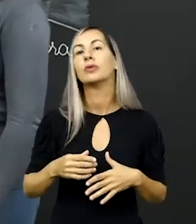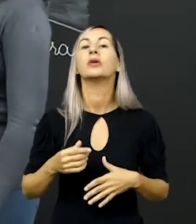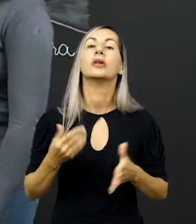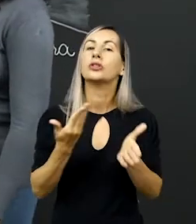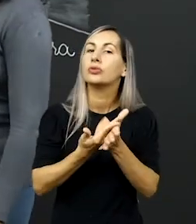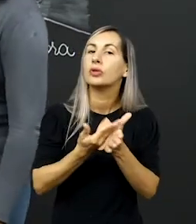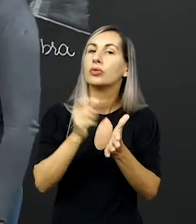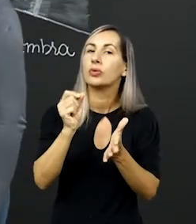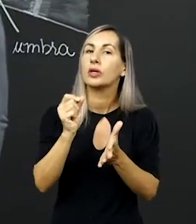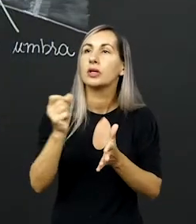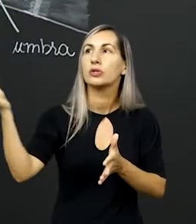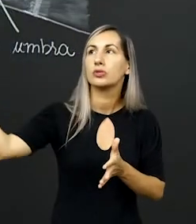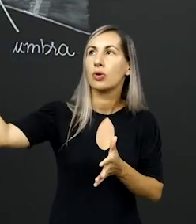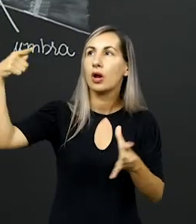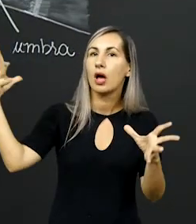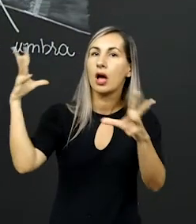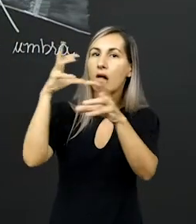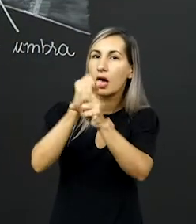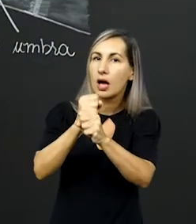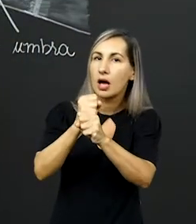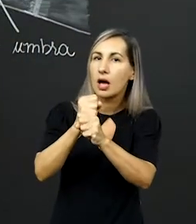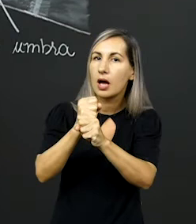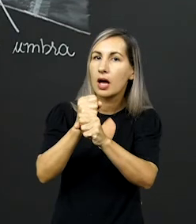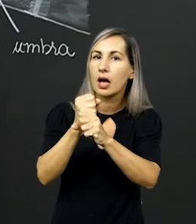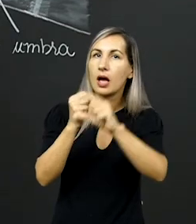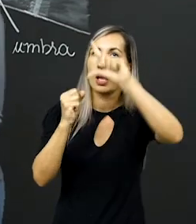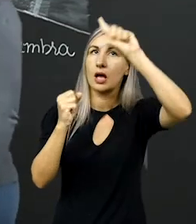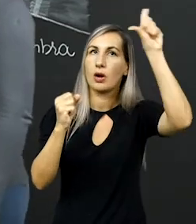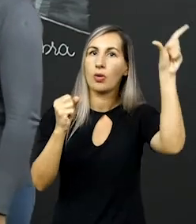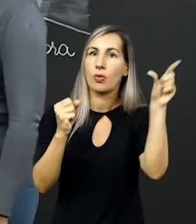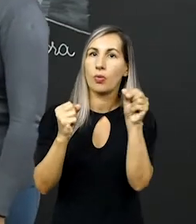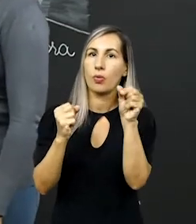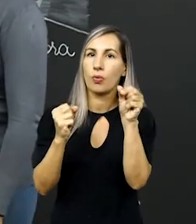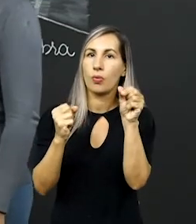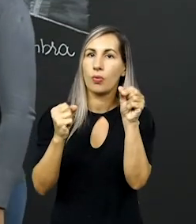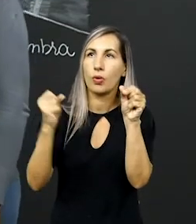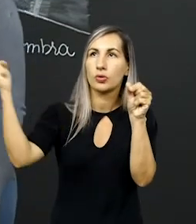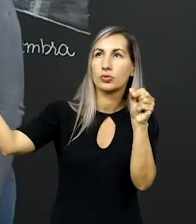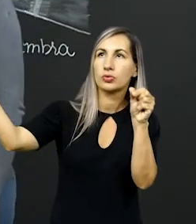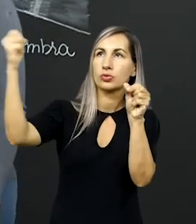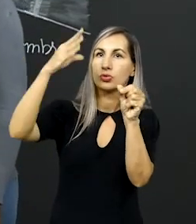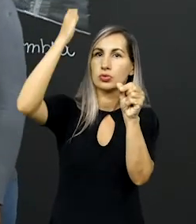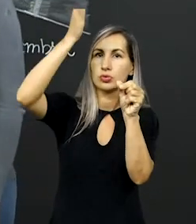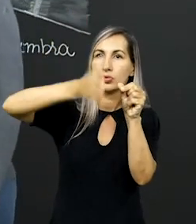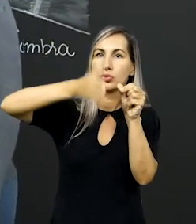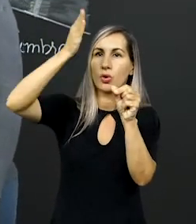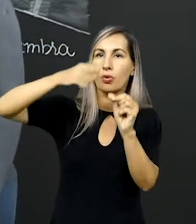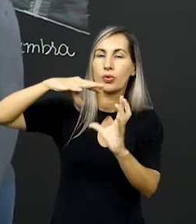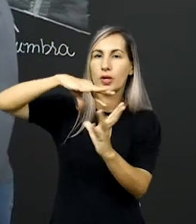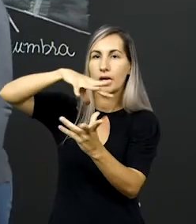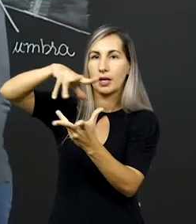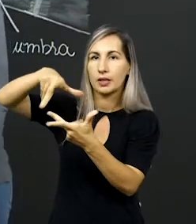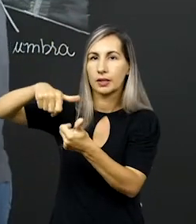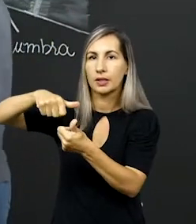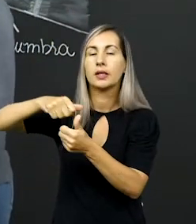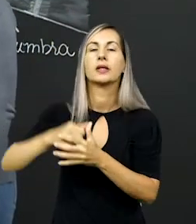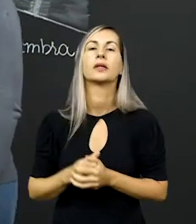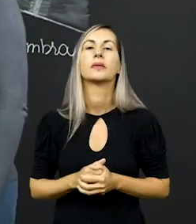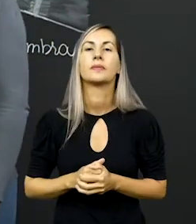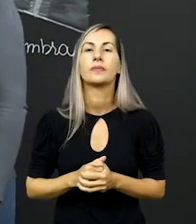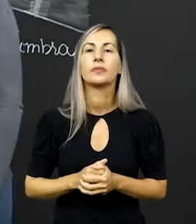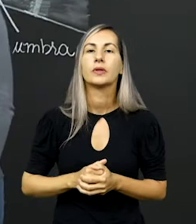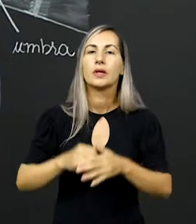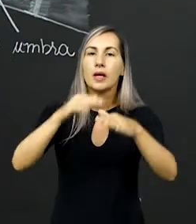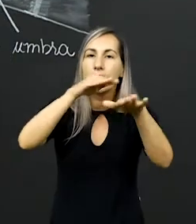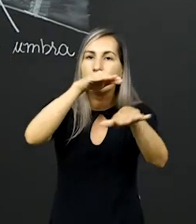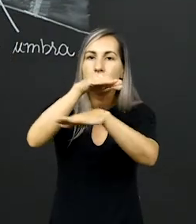então, eclipse solar, onde a Lua ela está entre a luz do Sol e a Terra, então a gente vê aqui a